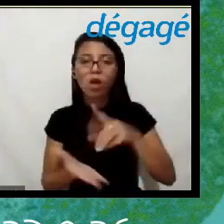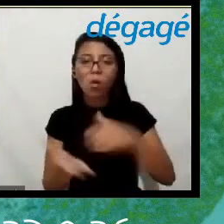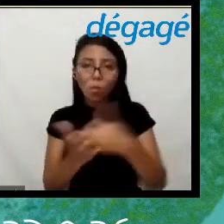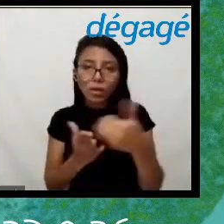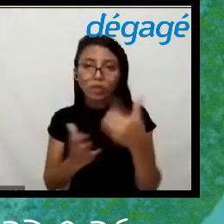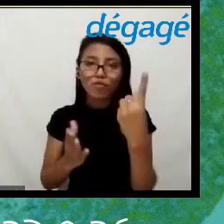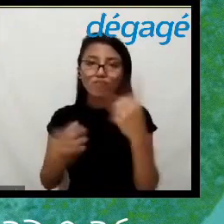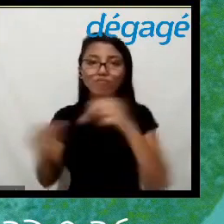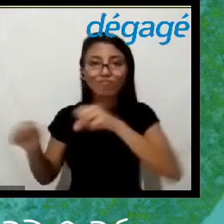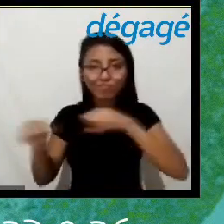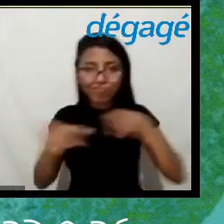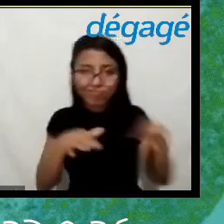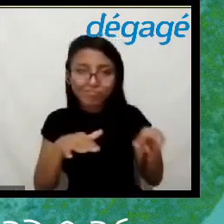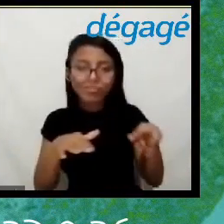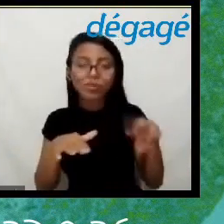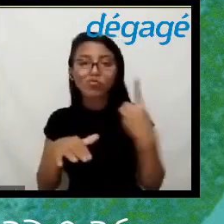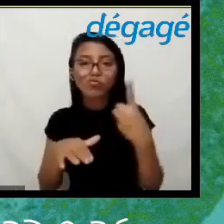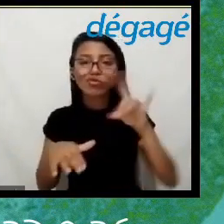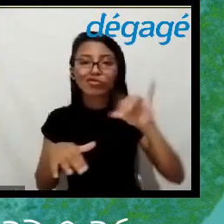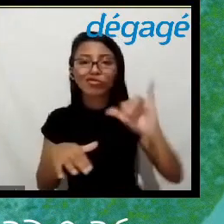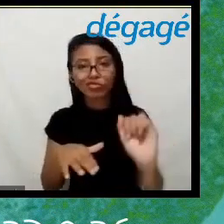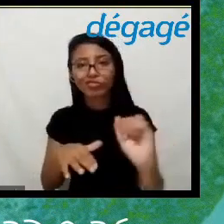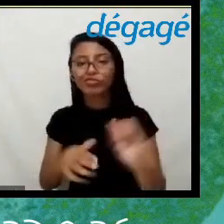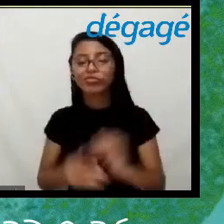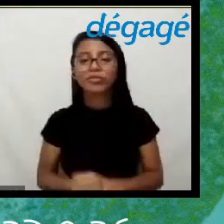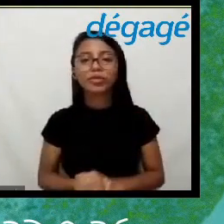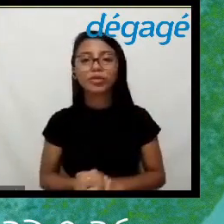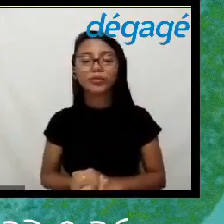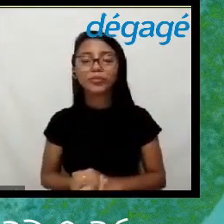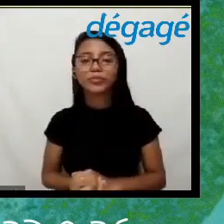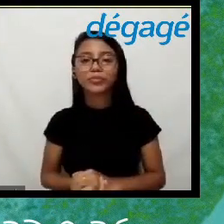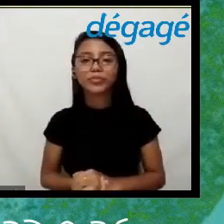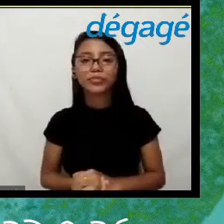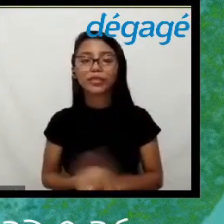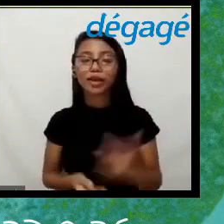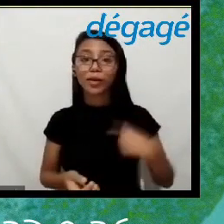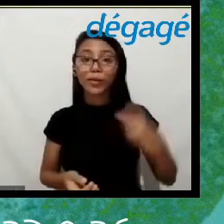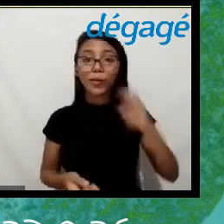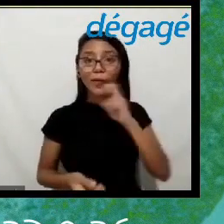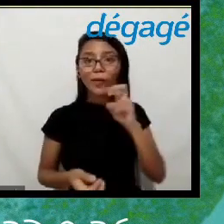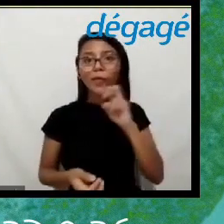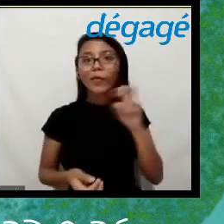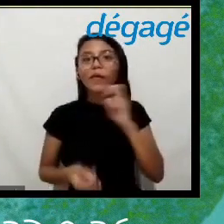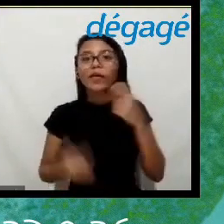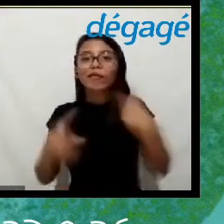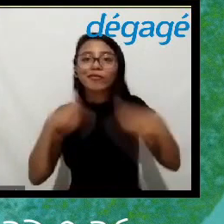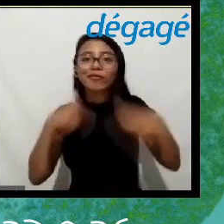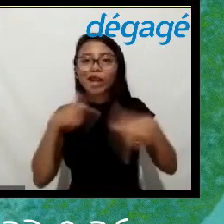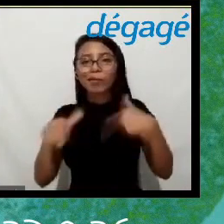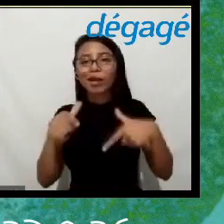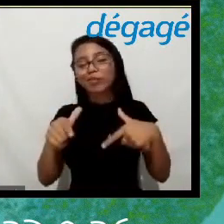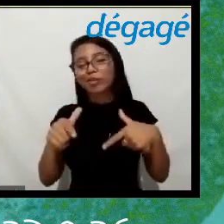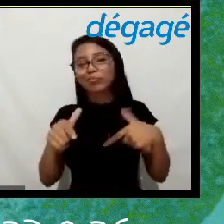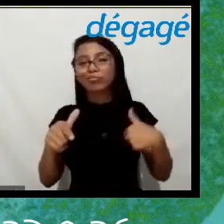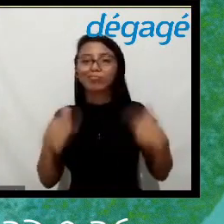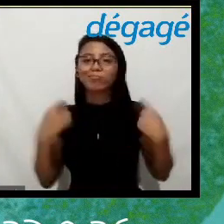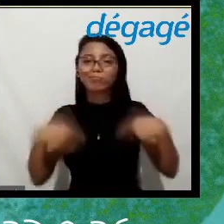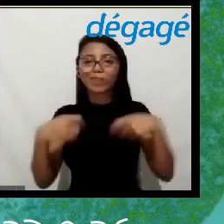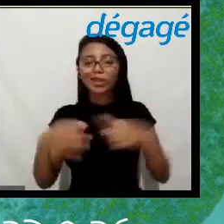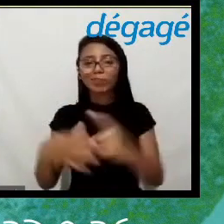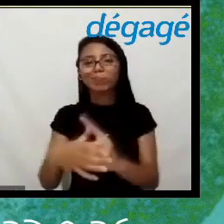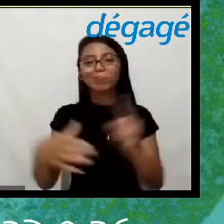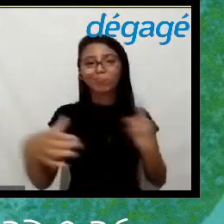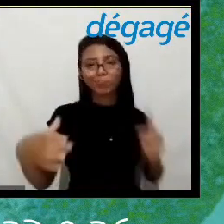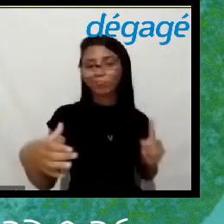já tínhamos realizado as aulas no campinho da UFRJ, nos jardins da Unirio, na Casa de Ciências da UFRJ, na pista Cláudio